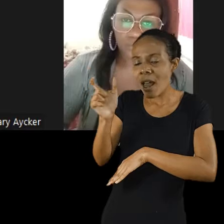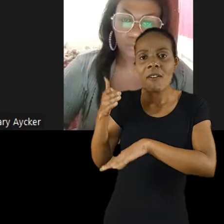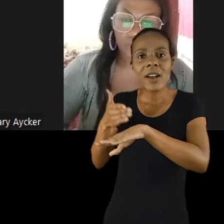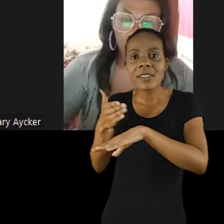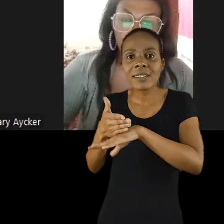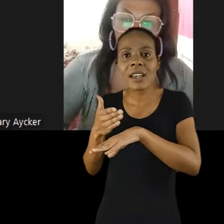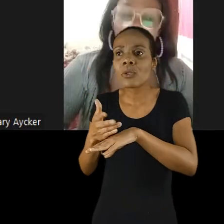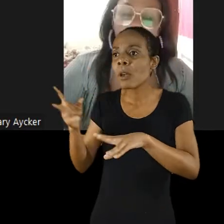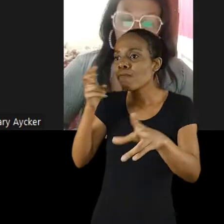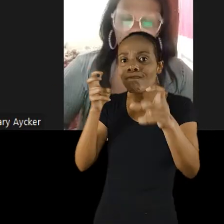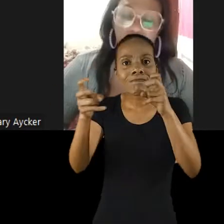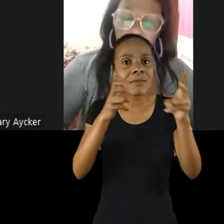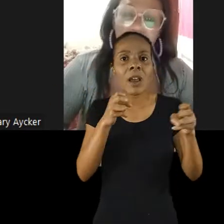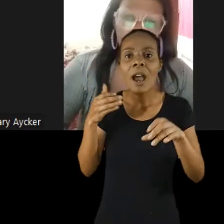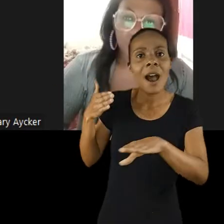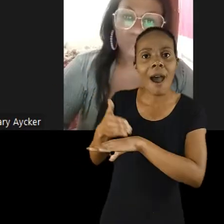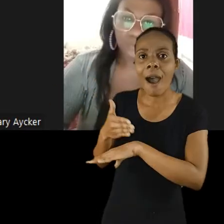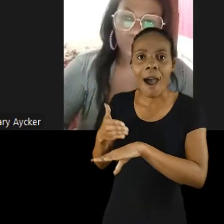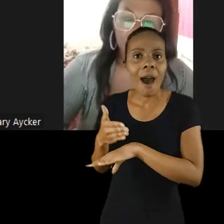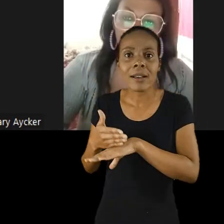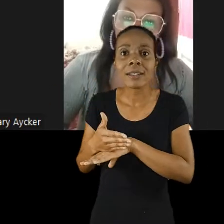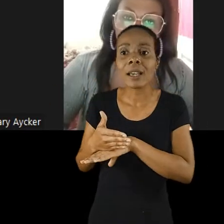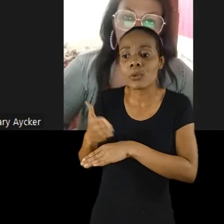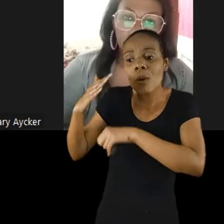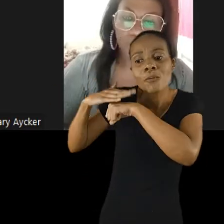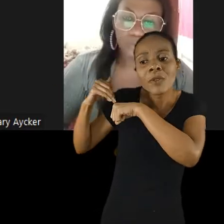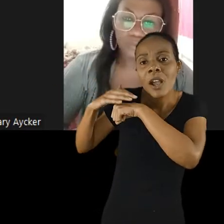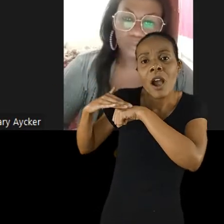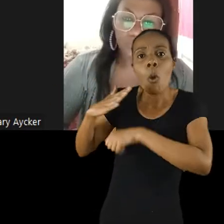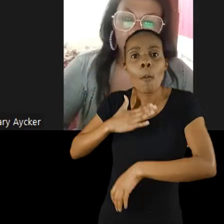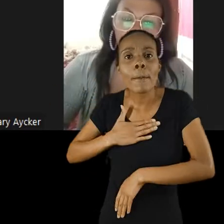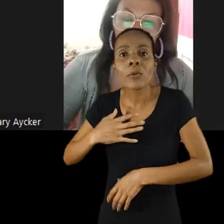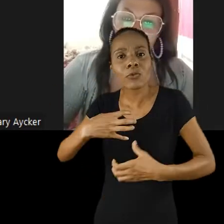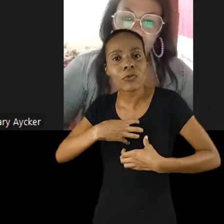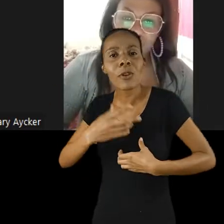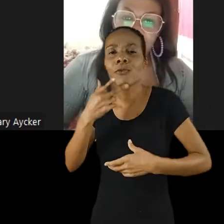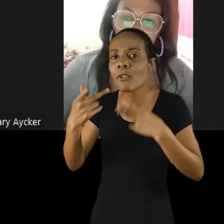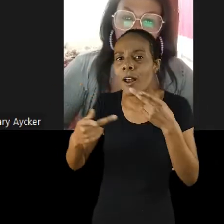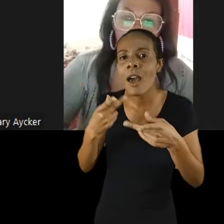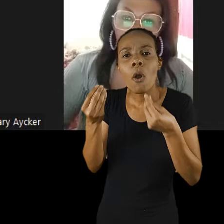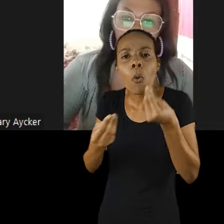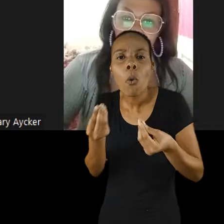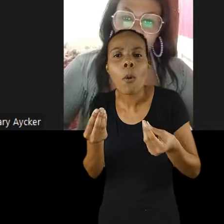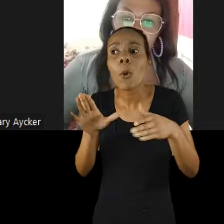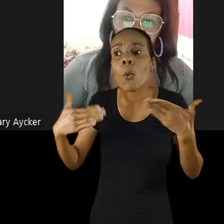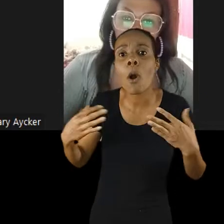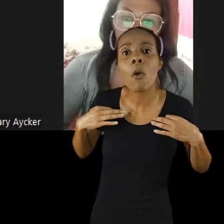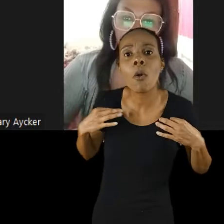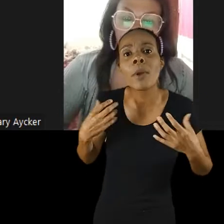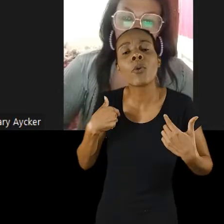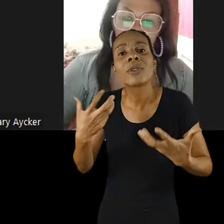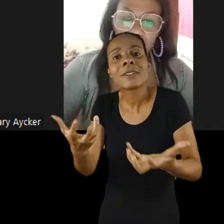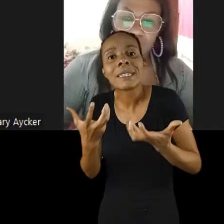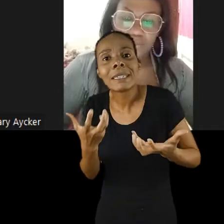poder dizer o que eu era e como eu era, qual era o meu jeitinho de falar, como eu me enxergava, com que roupa eu queria usar. Então, quando